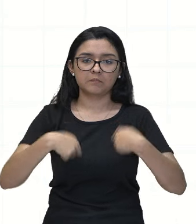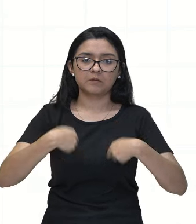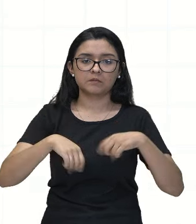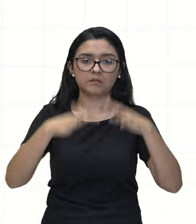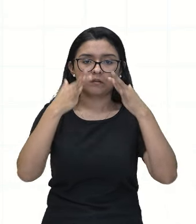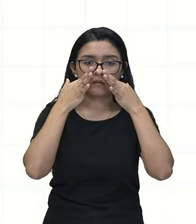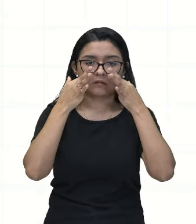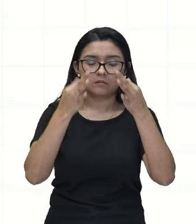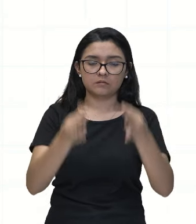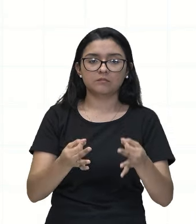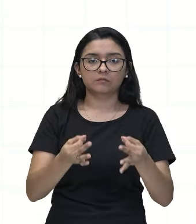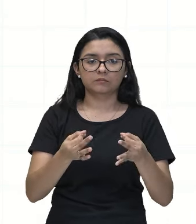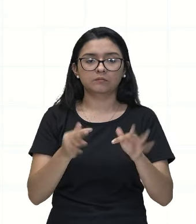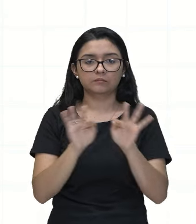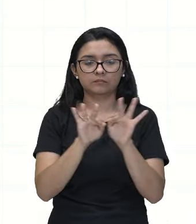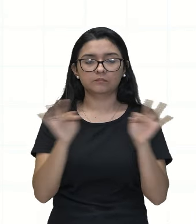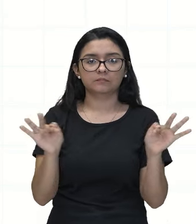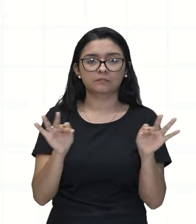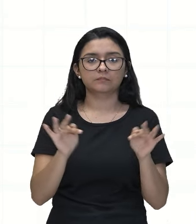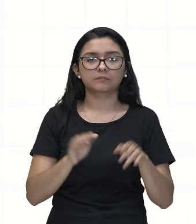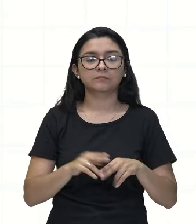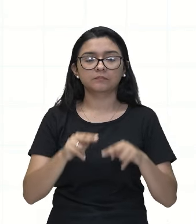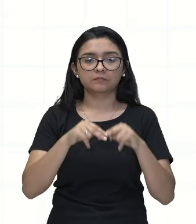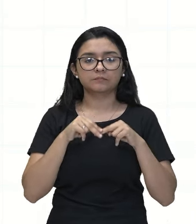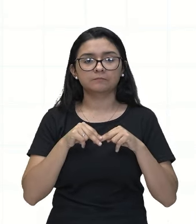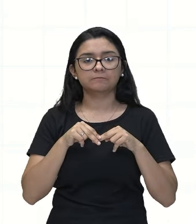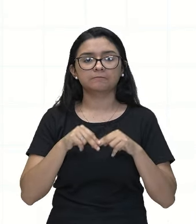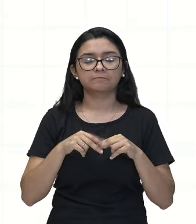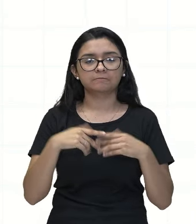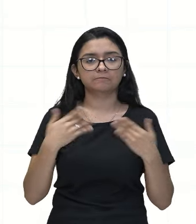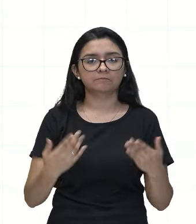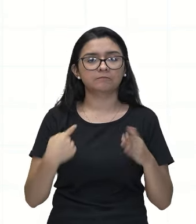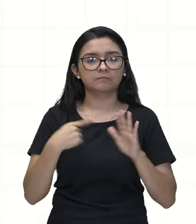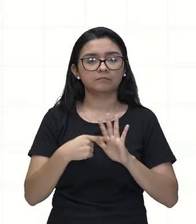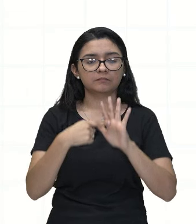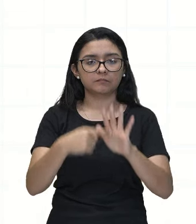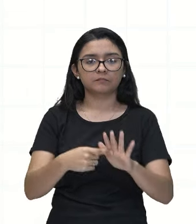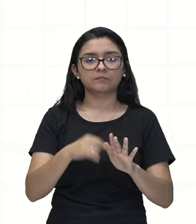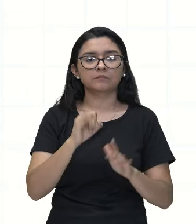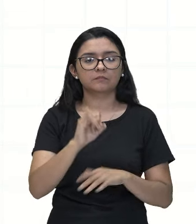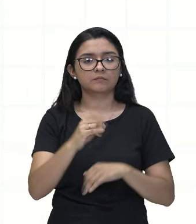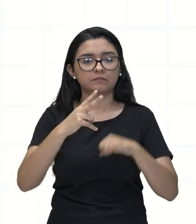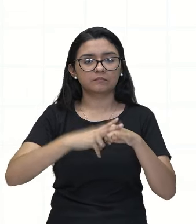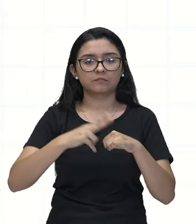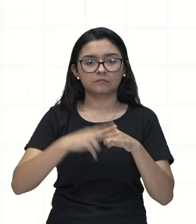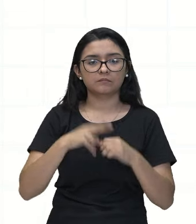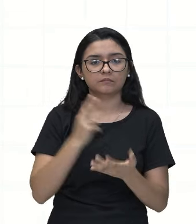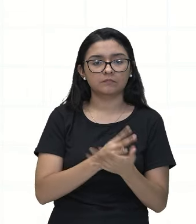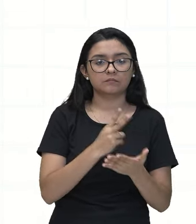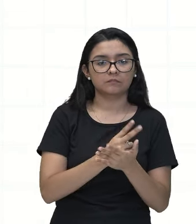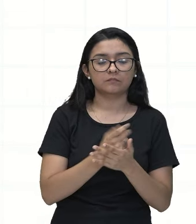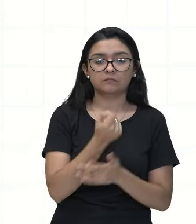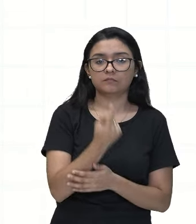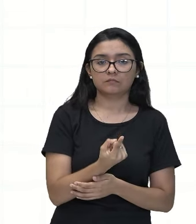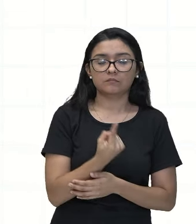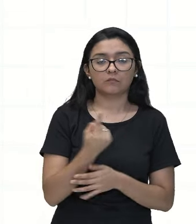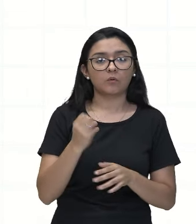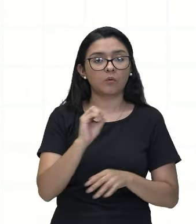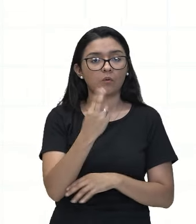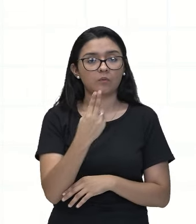atenção nessas expressões porque elas é que vão determinar se o verbo vai ficar no singular